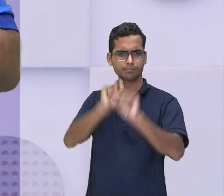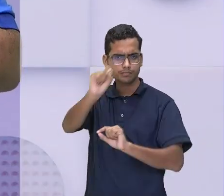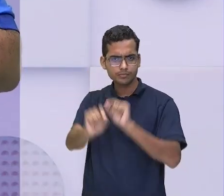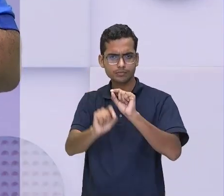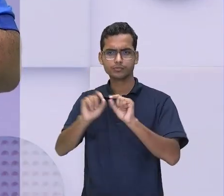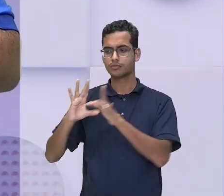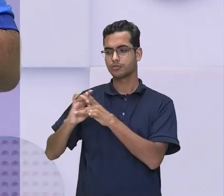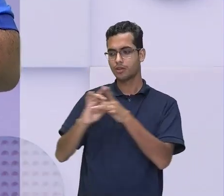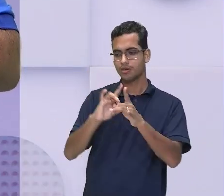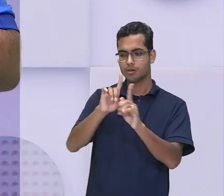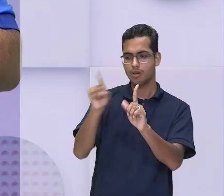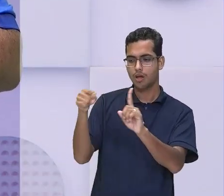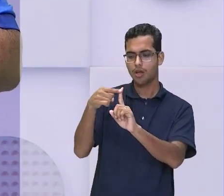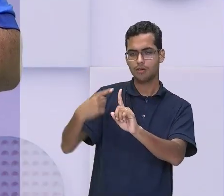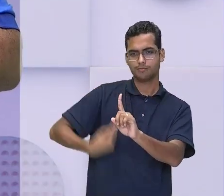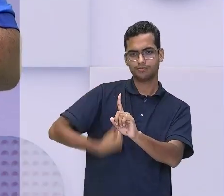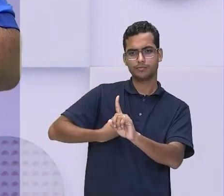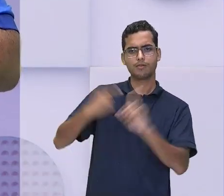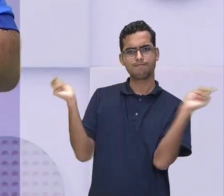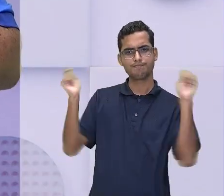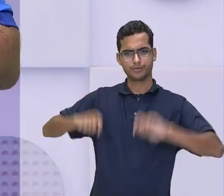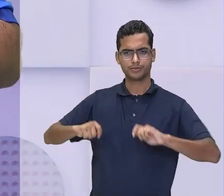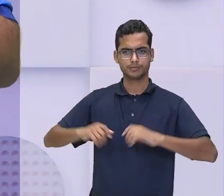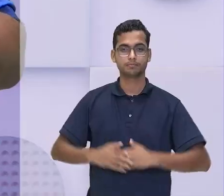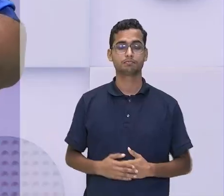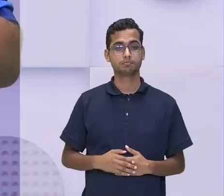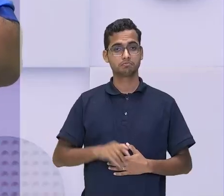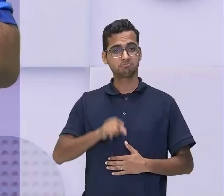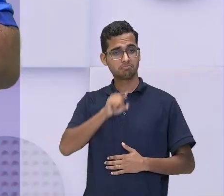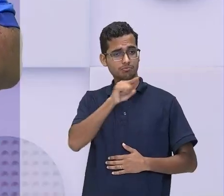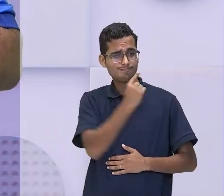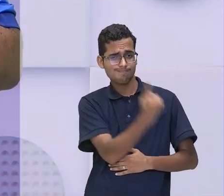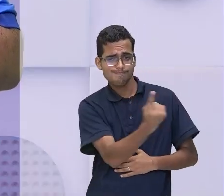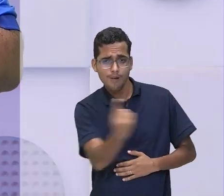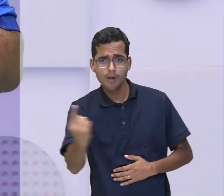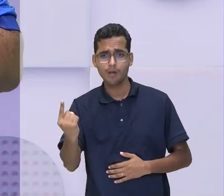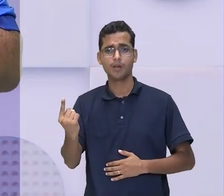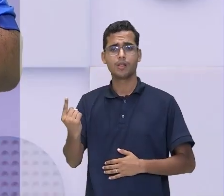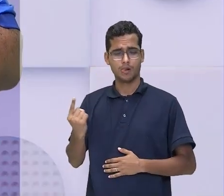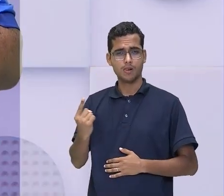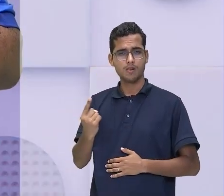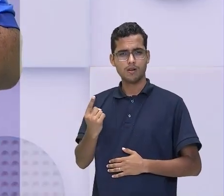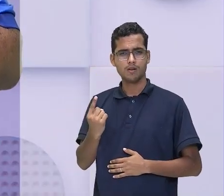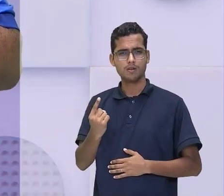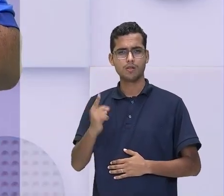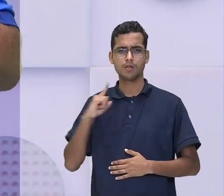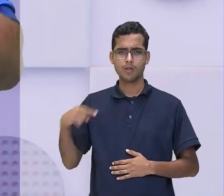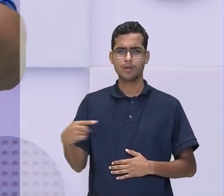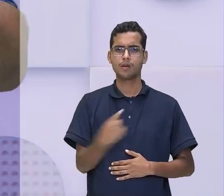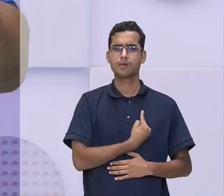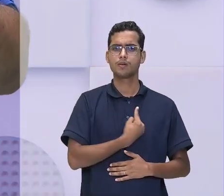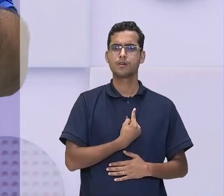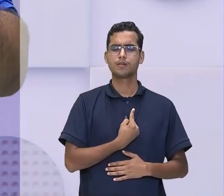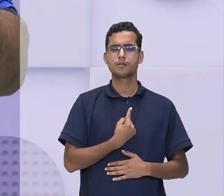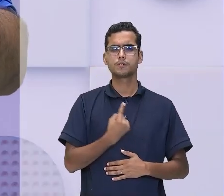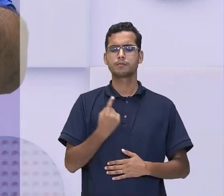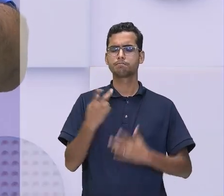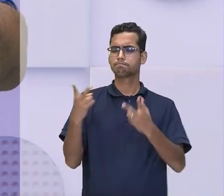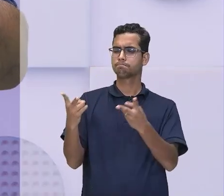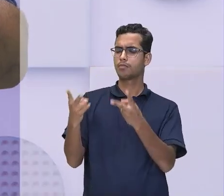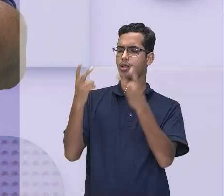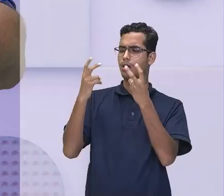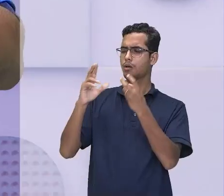sentido a mais para a vida. Você, eu, cada um de nós somos também convidados a olhar para esse